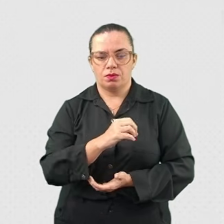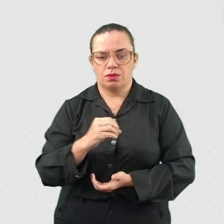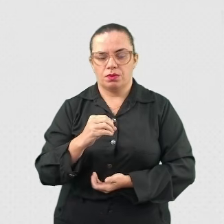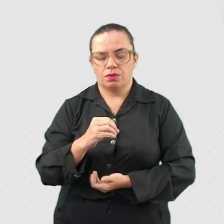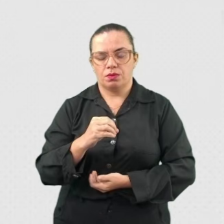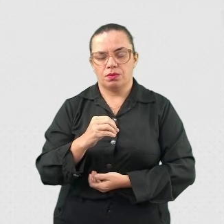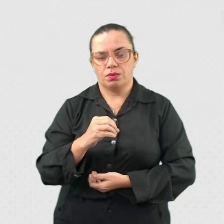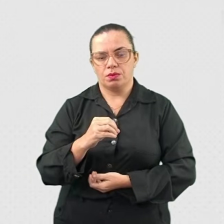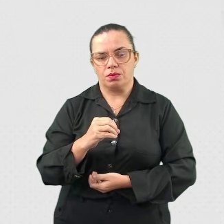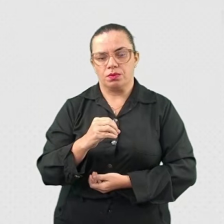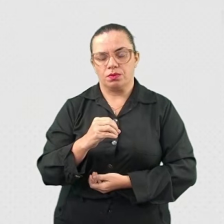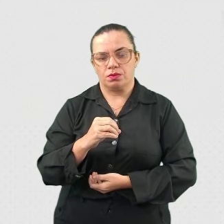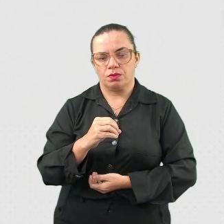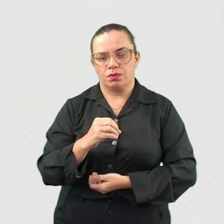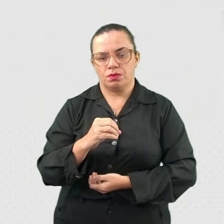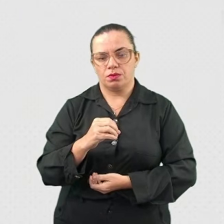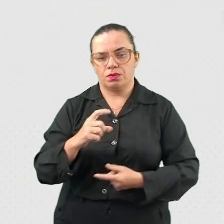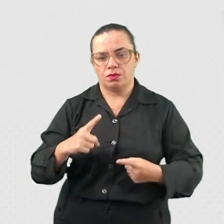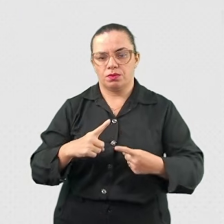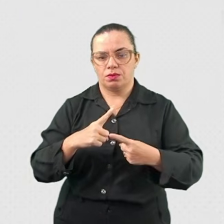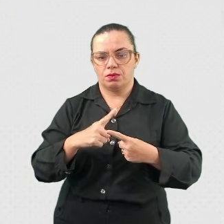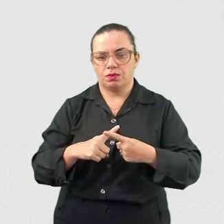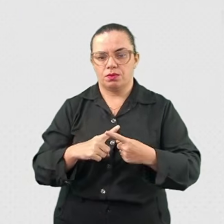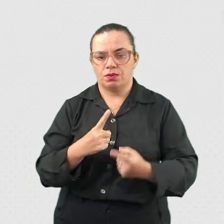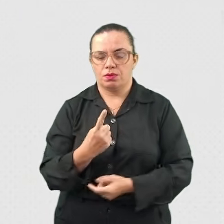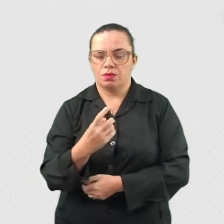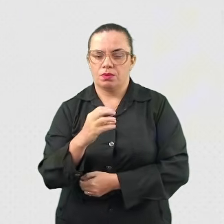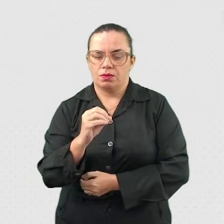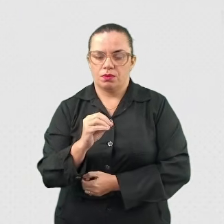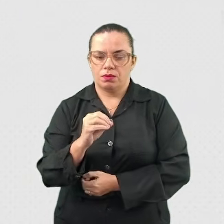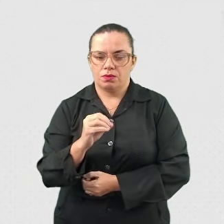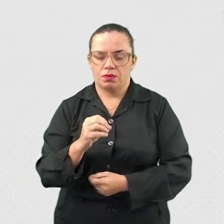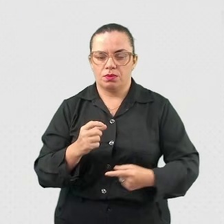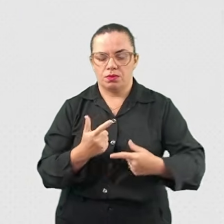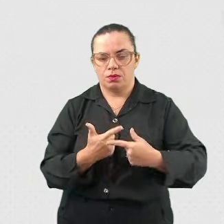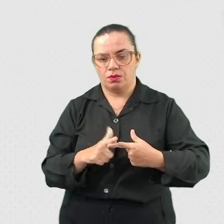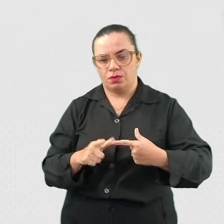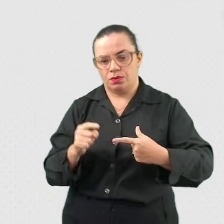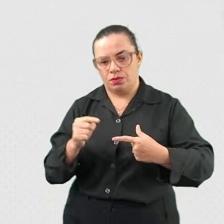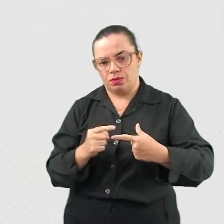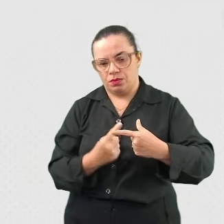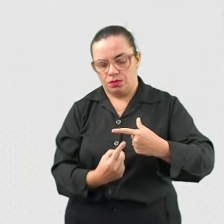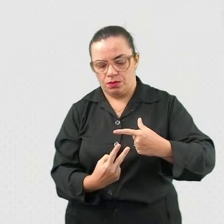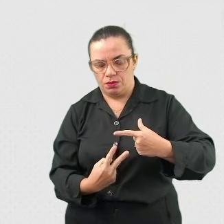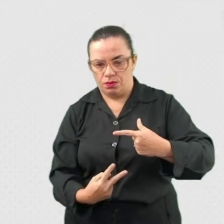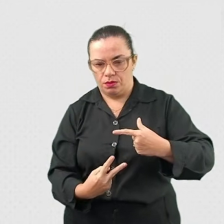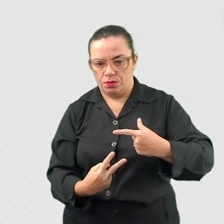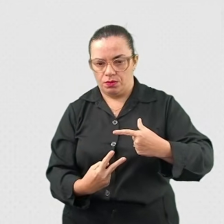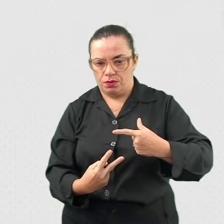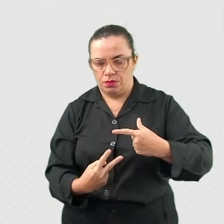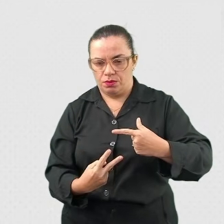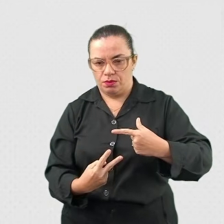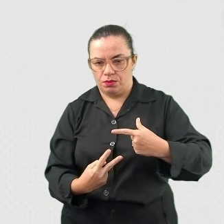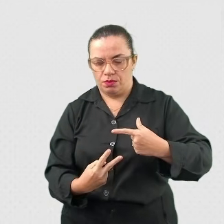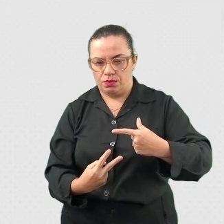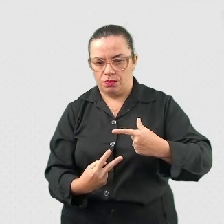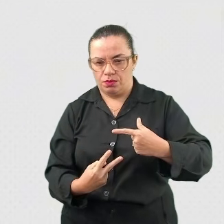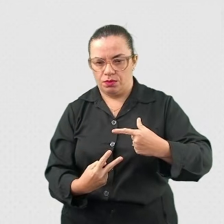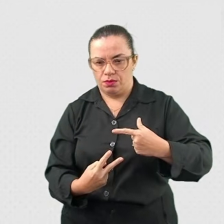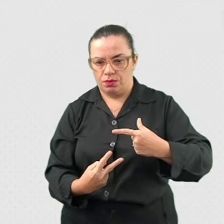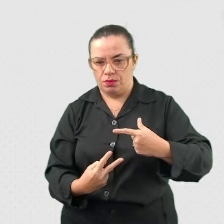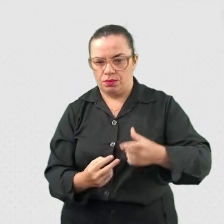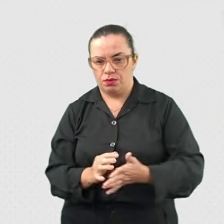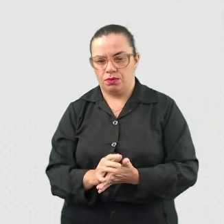graus vezes 10 dividido por 12. 18 por